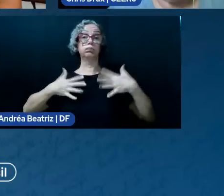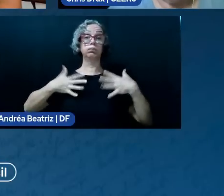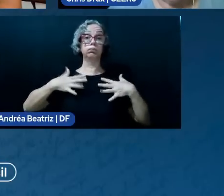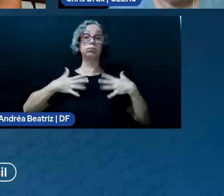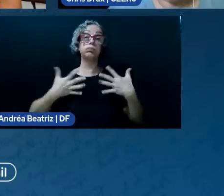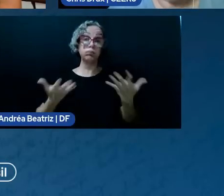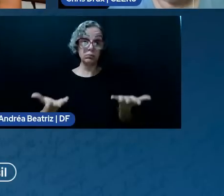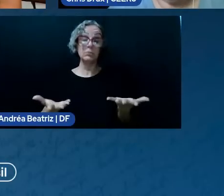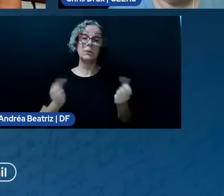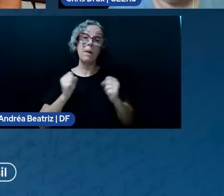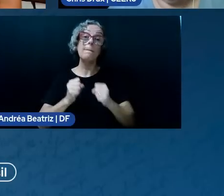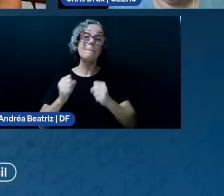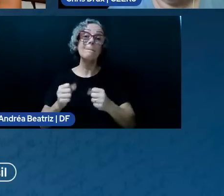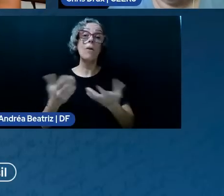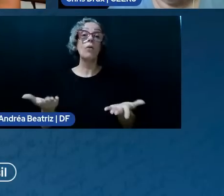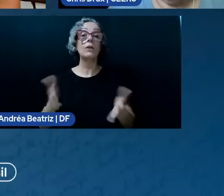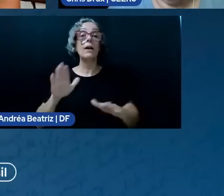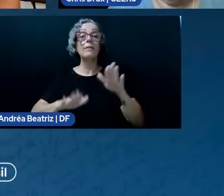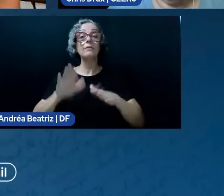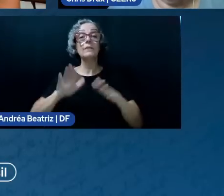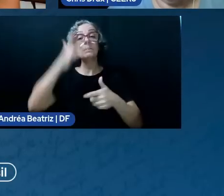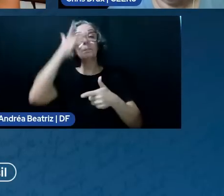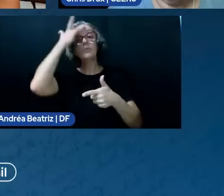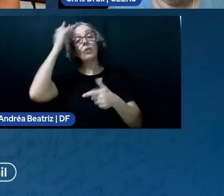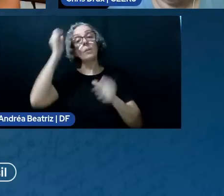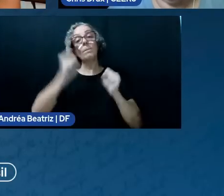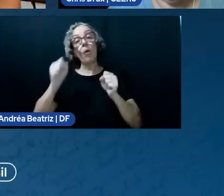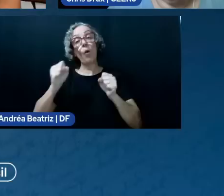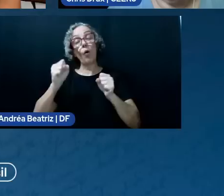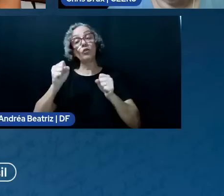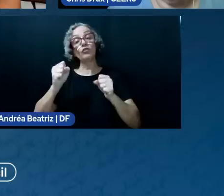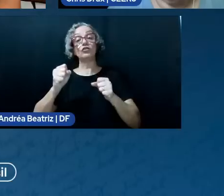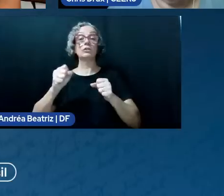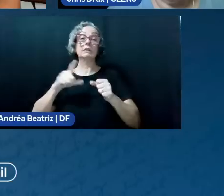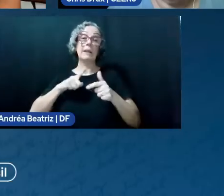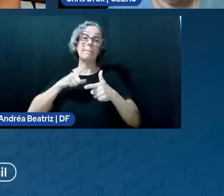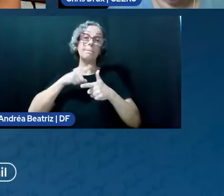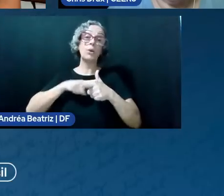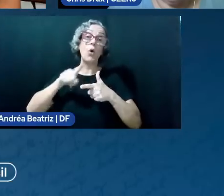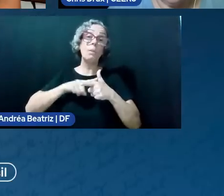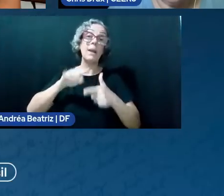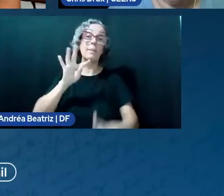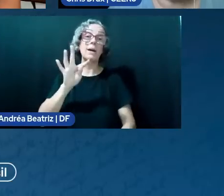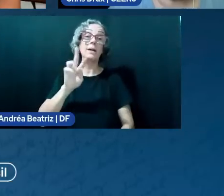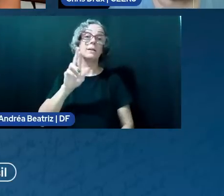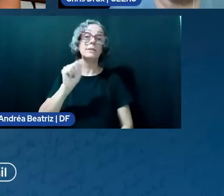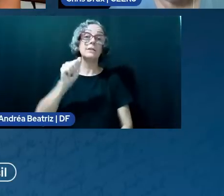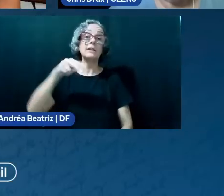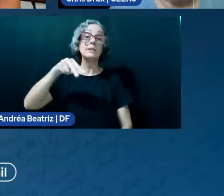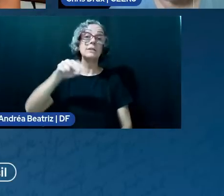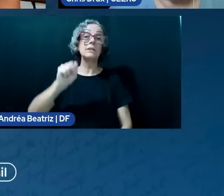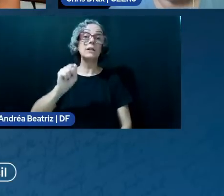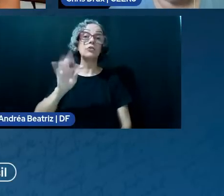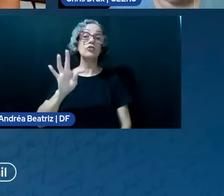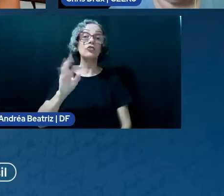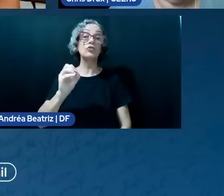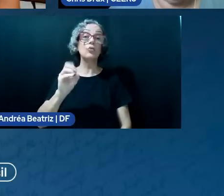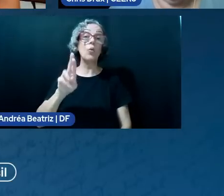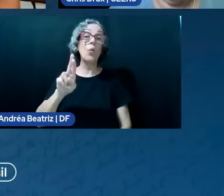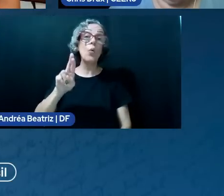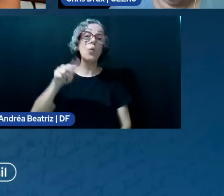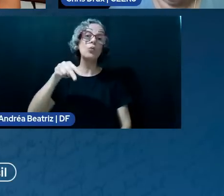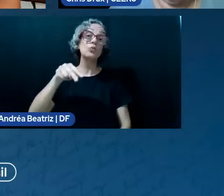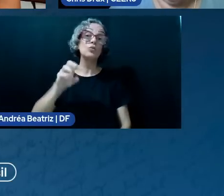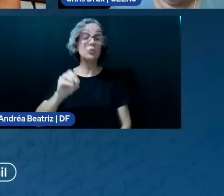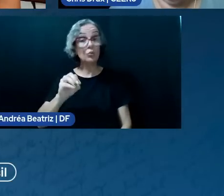pessoa tiver aí com algum problema de transtorno, a intervenção de um espírito, né, nessa problemática